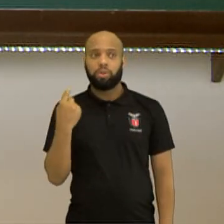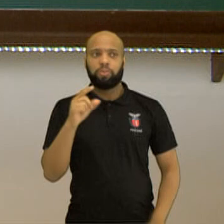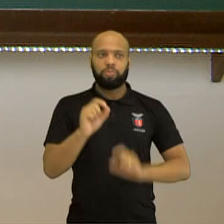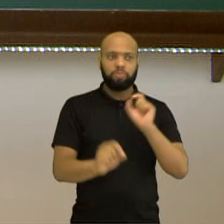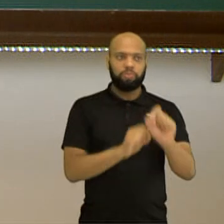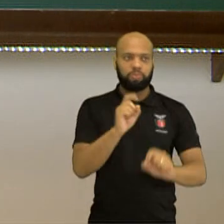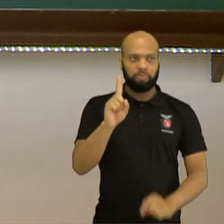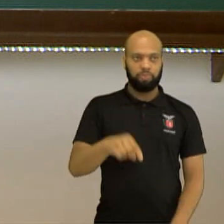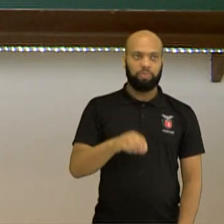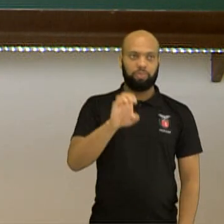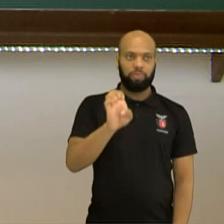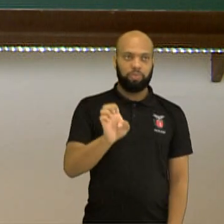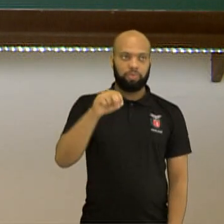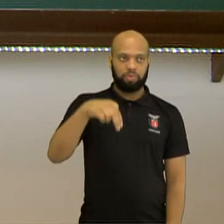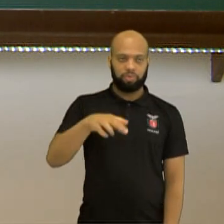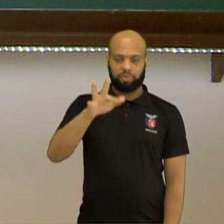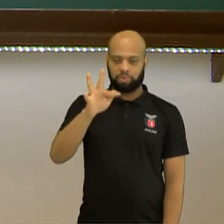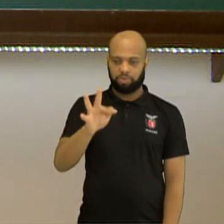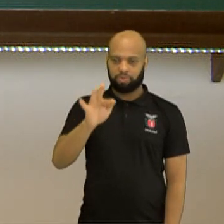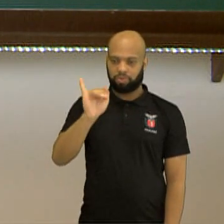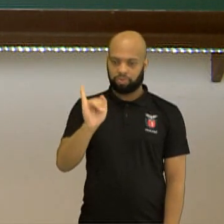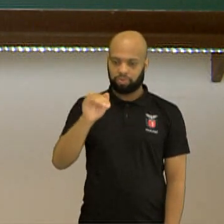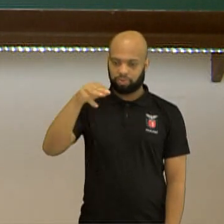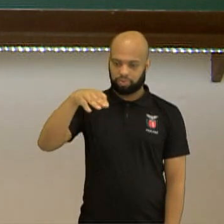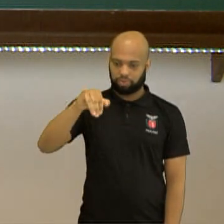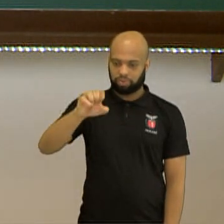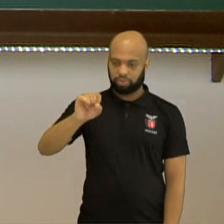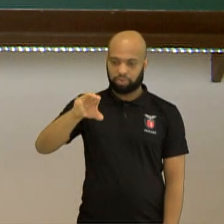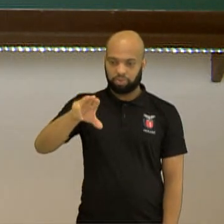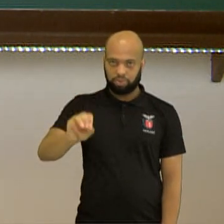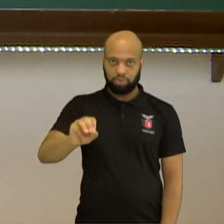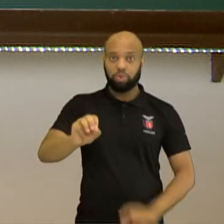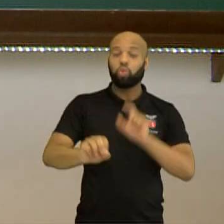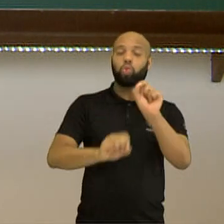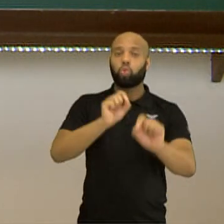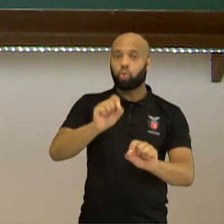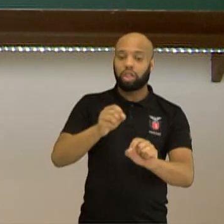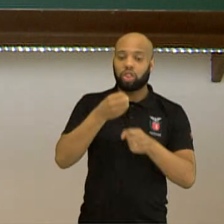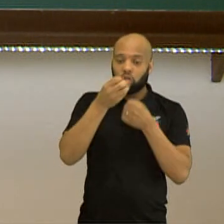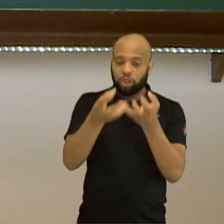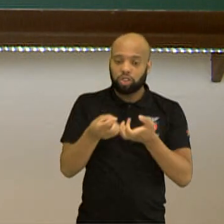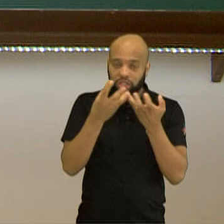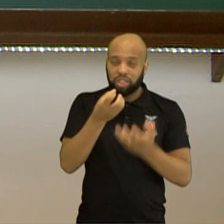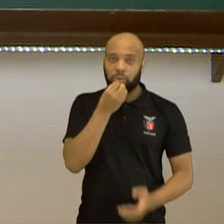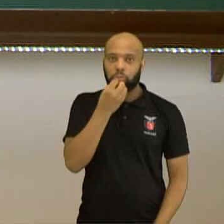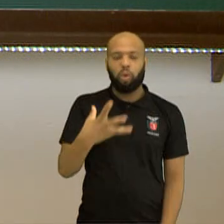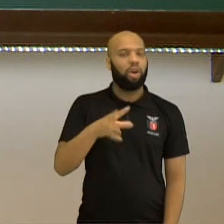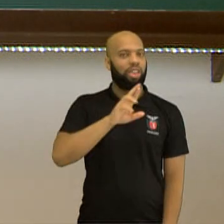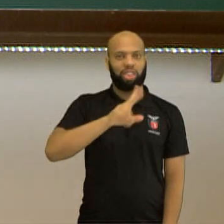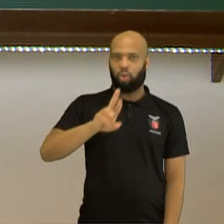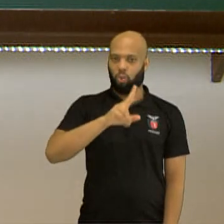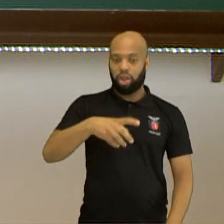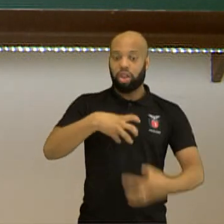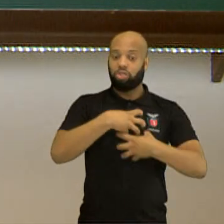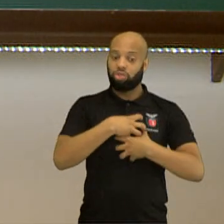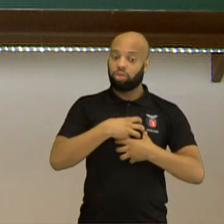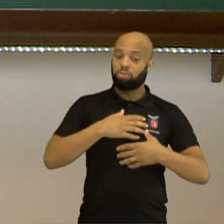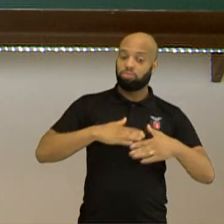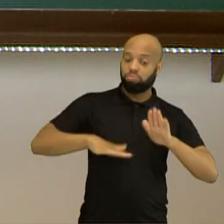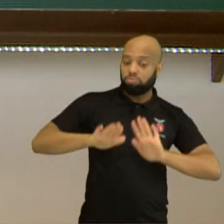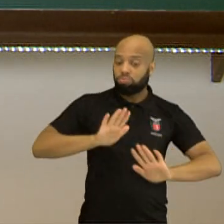Eufemismo para tudo. É você dar uma notícia não agradável de uma maneira